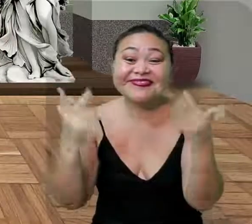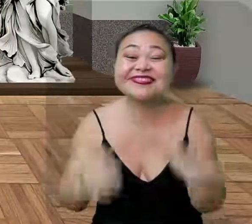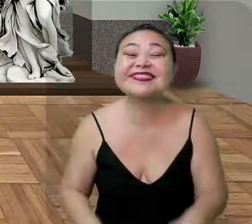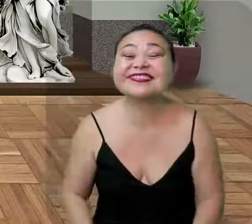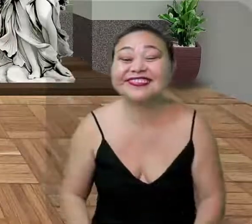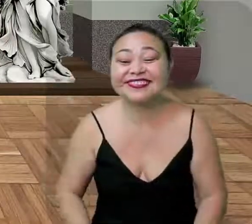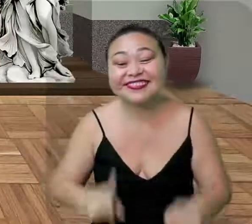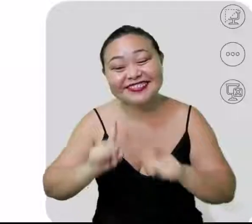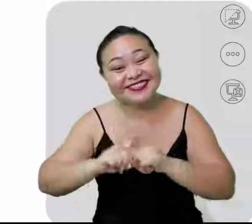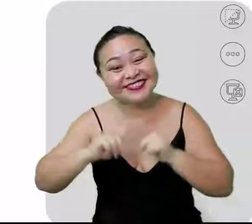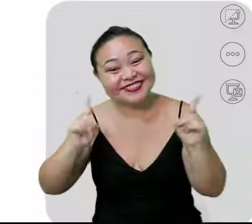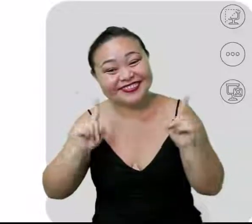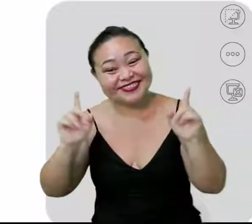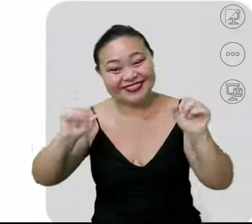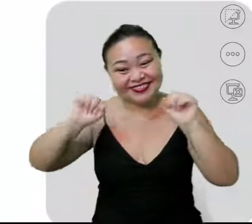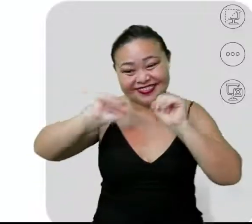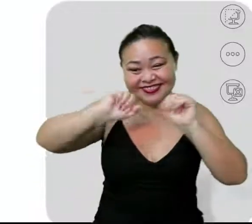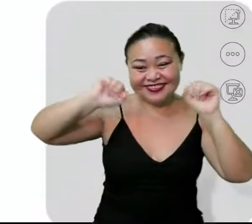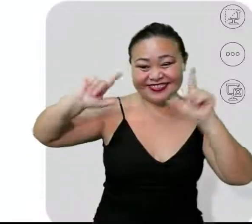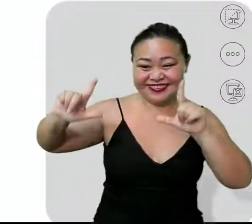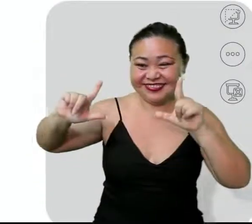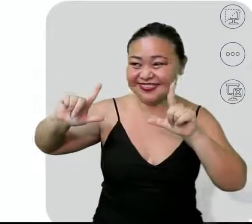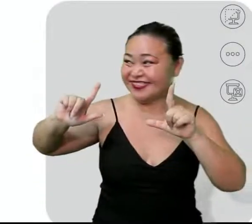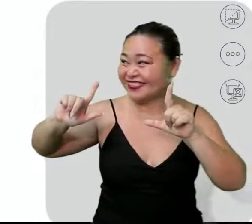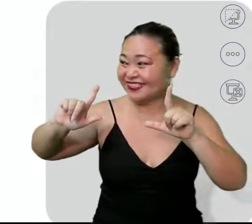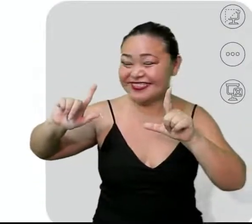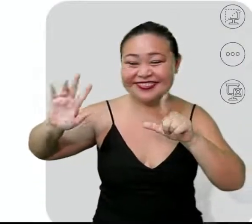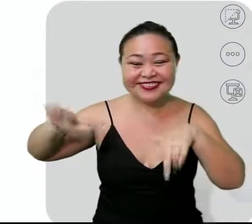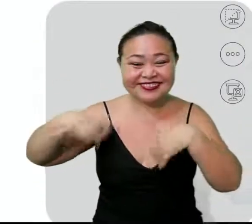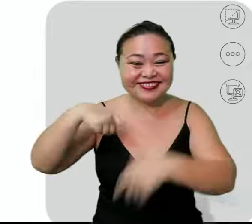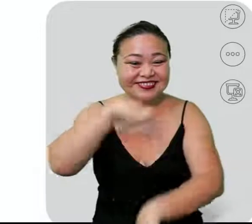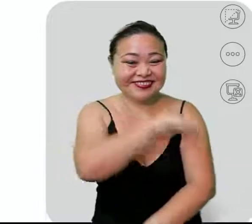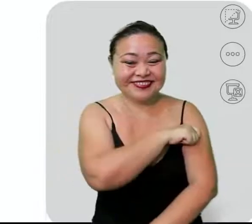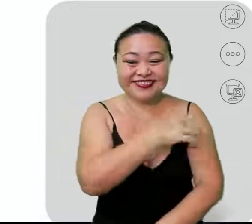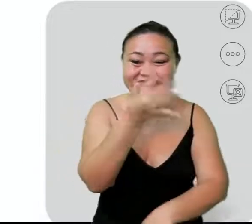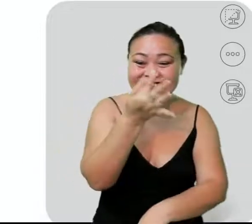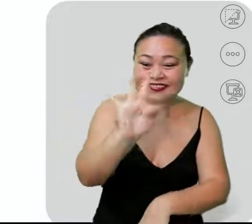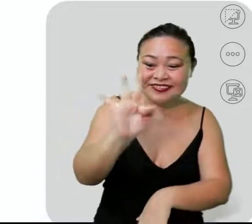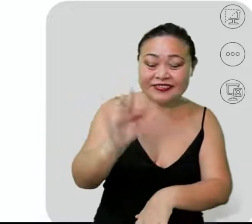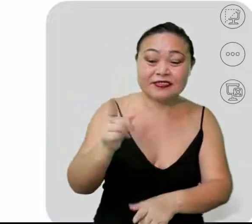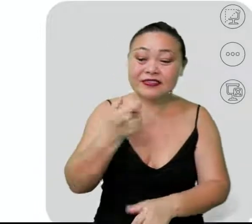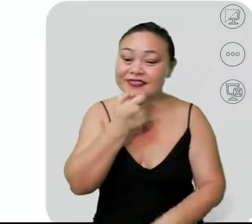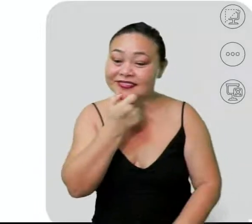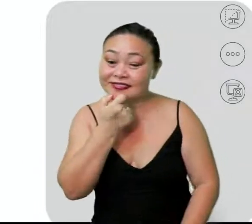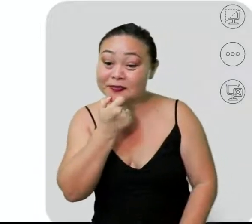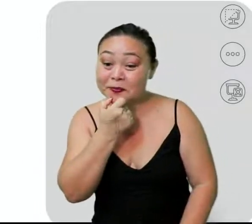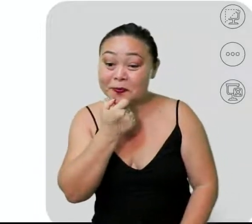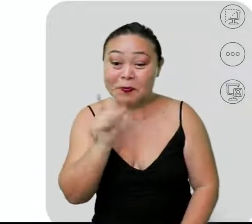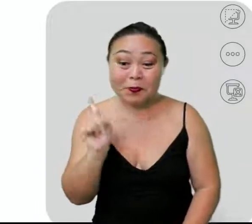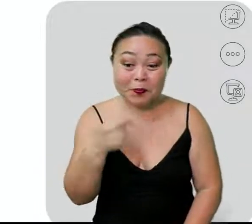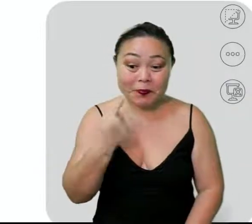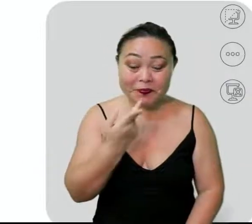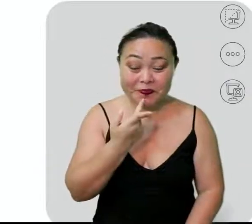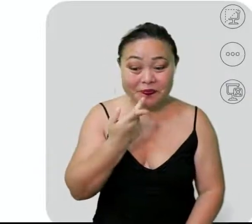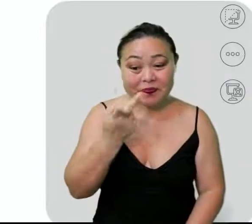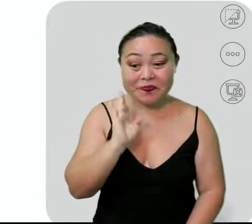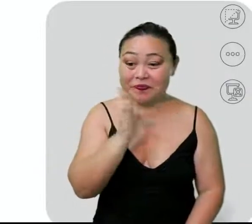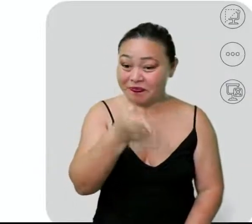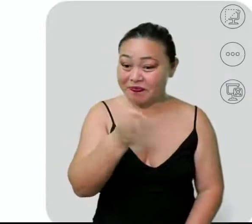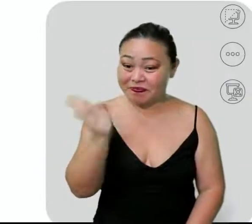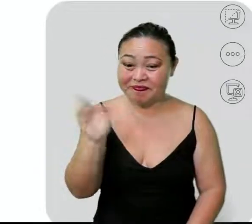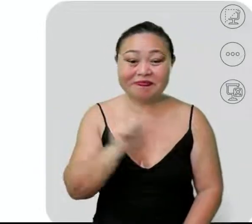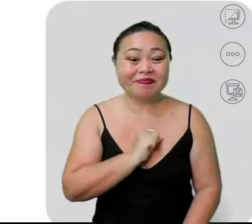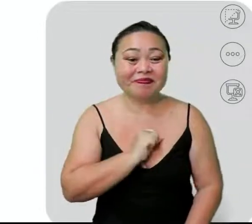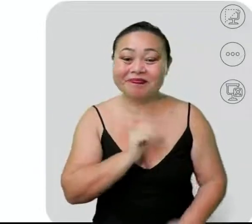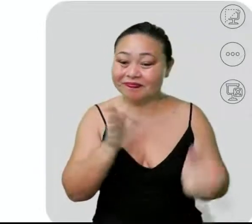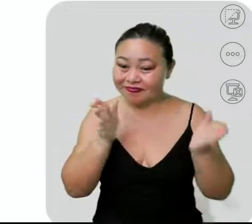mas continua a tela alunos entre França e Inglaterra nós falamos muito sobre esse assunto